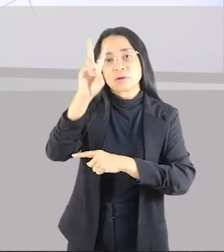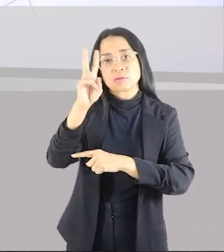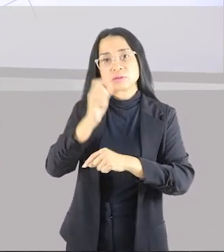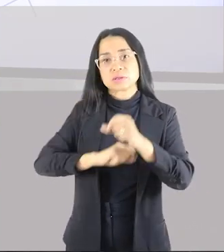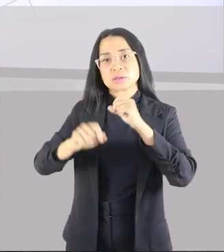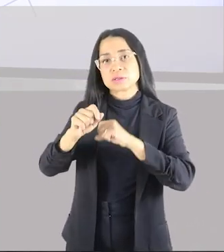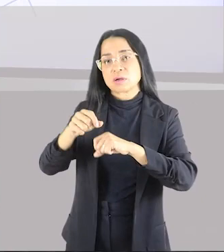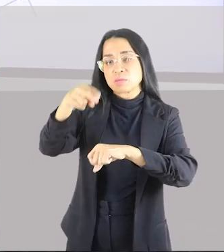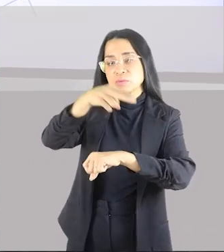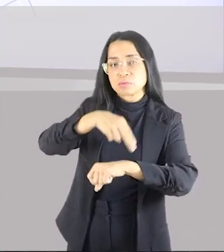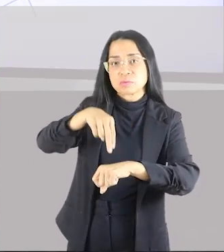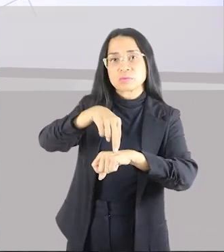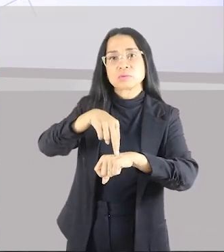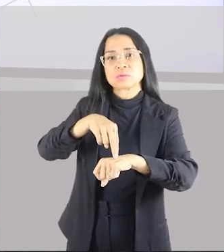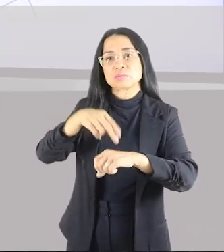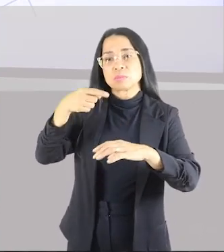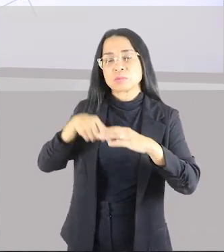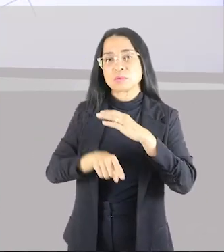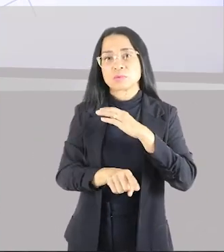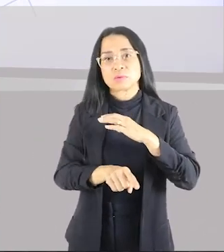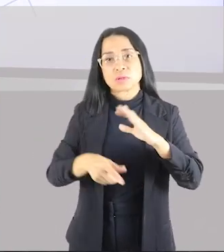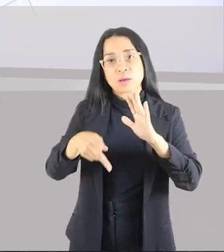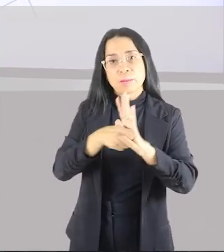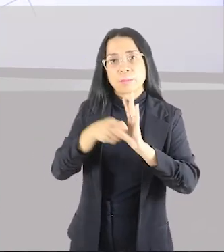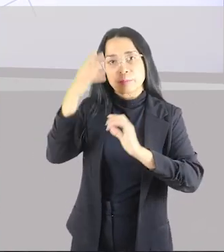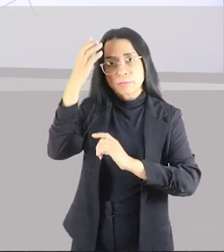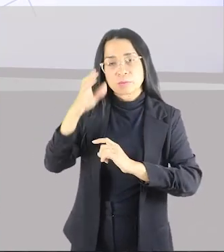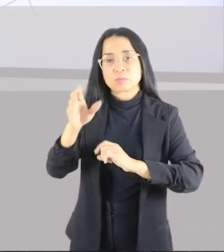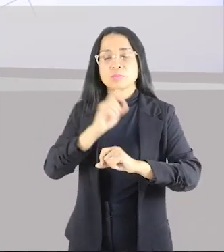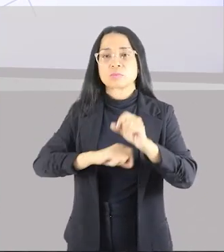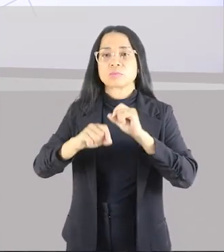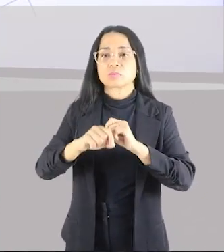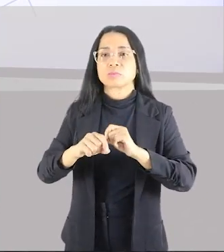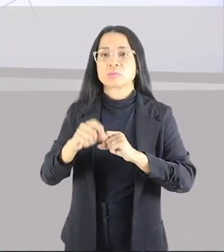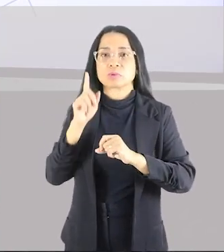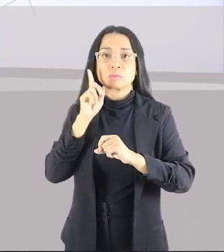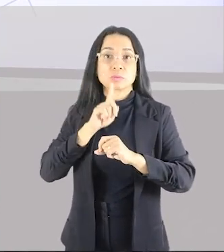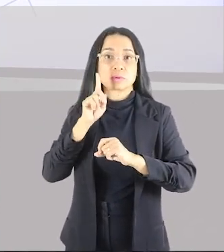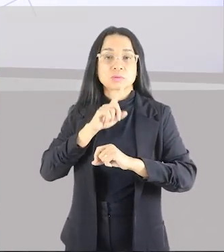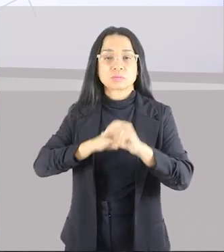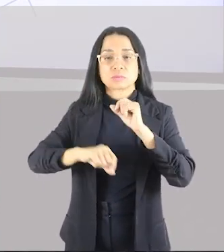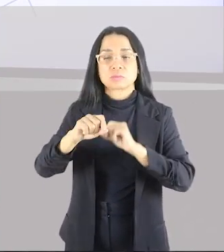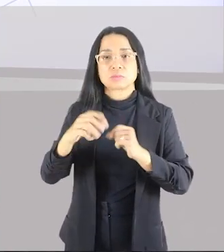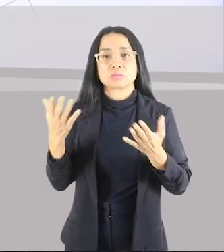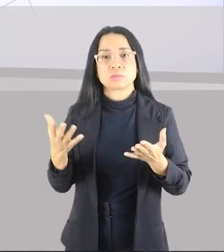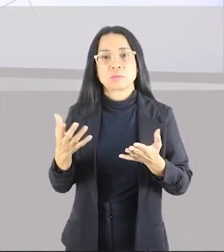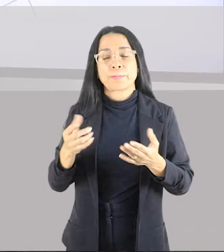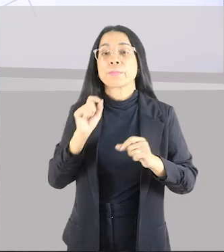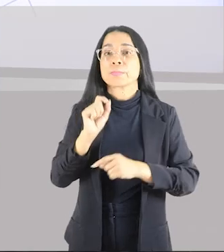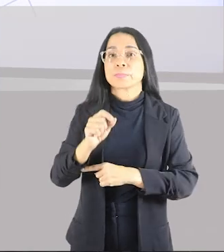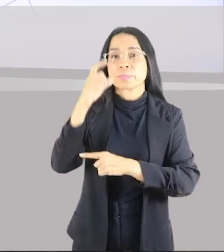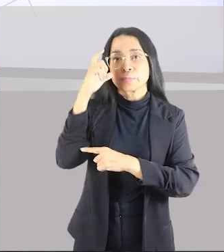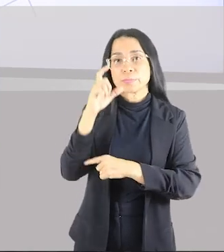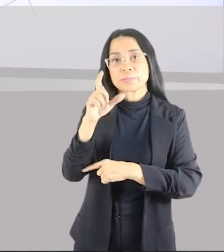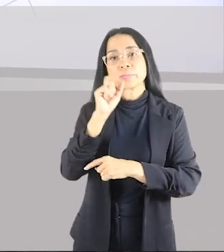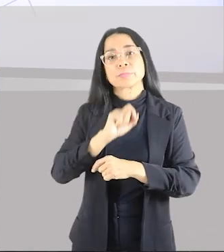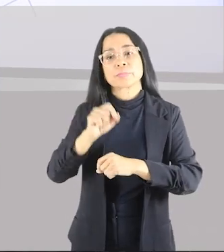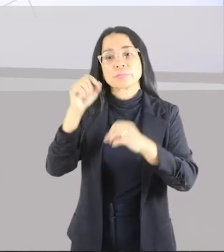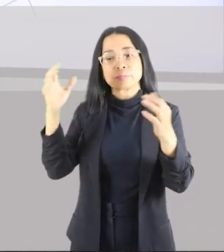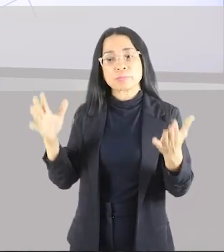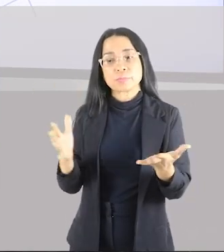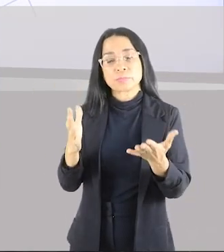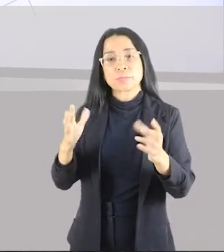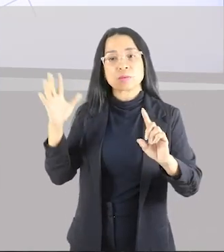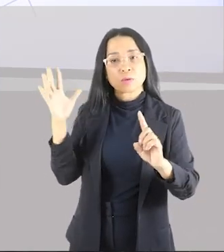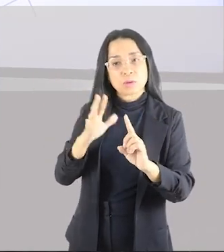pelas raízes e pela própria cultura norte-americana. E isso é muito interessante porque isso foi